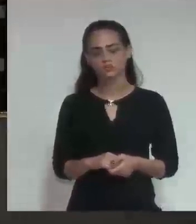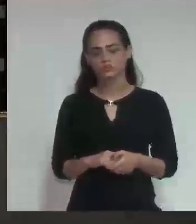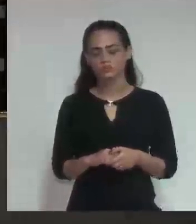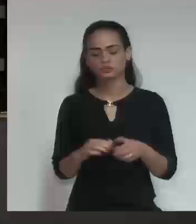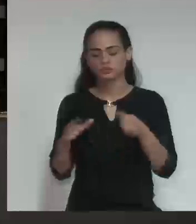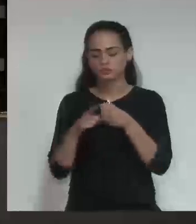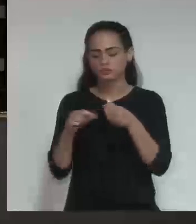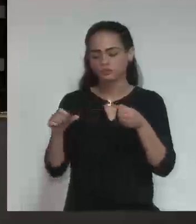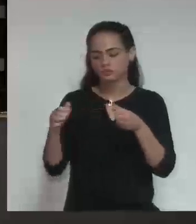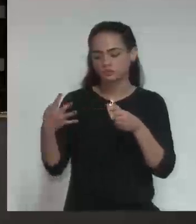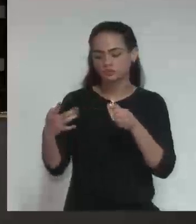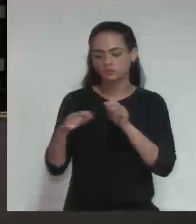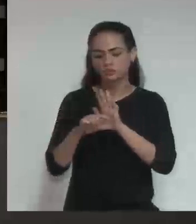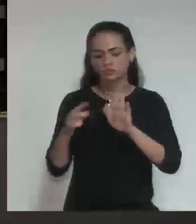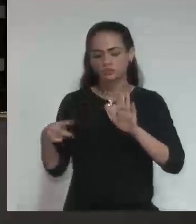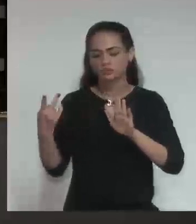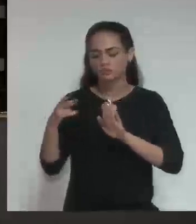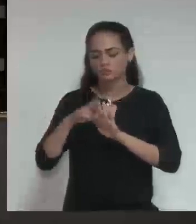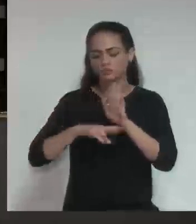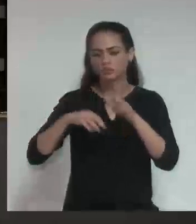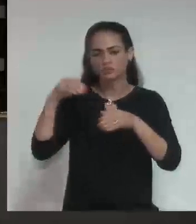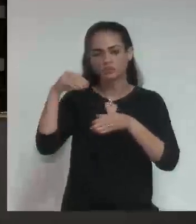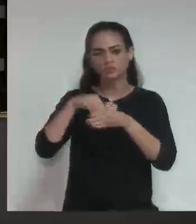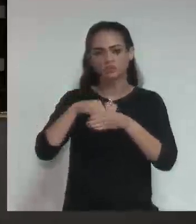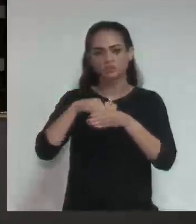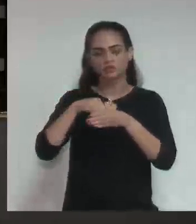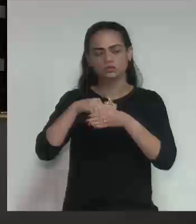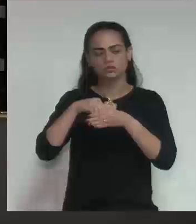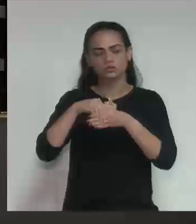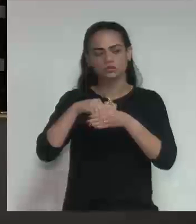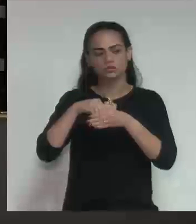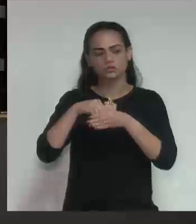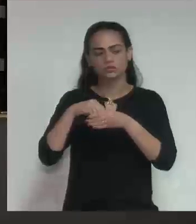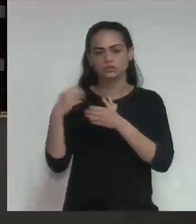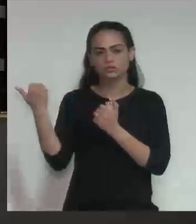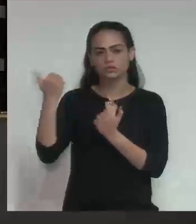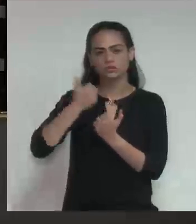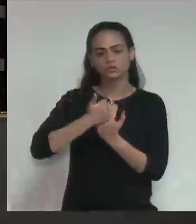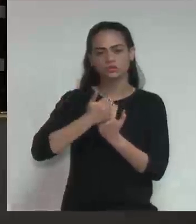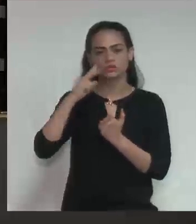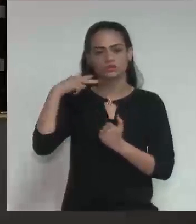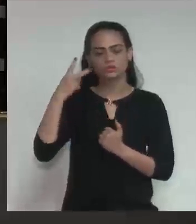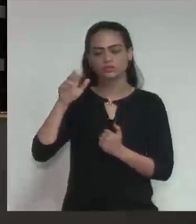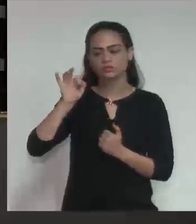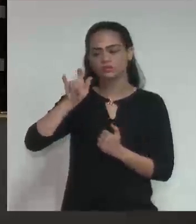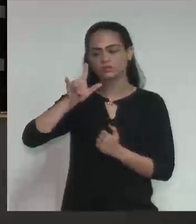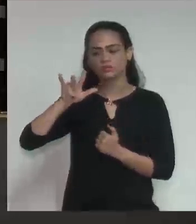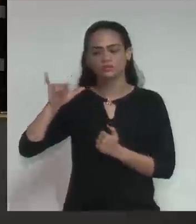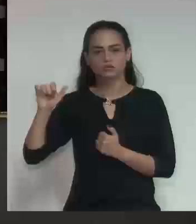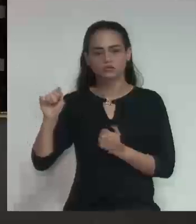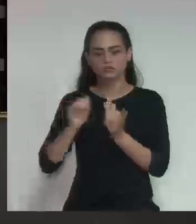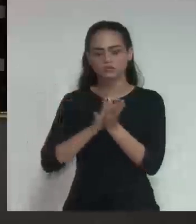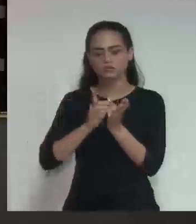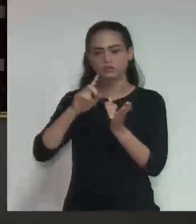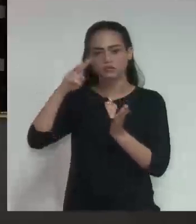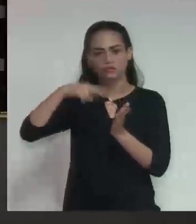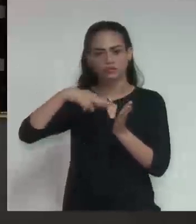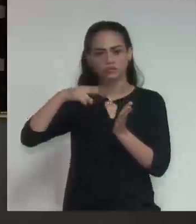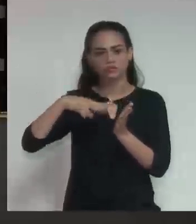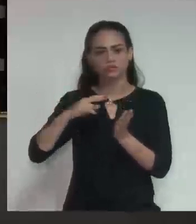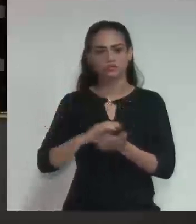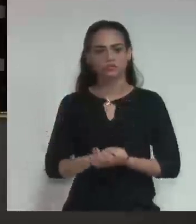acordo com o artigo 94, parágrafo 2º do Regimento Interno, franqueio a palavra à vereadora Flávia Bittar para proceder à leitura de um texto